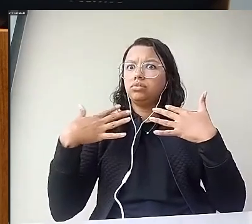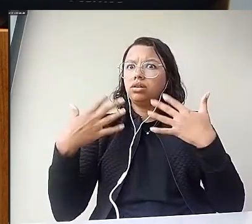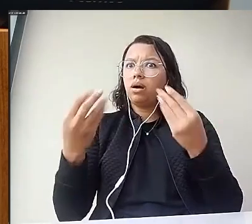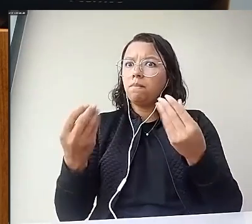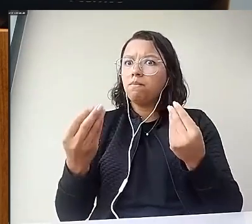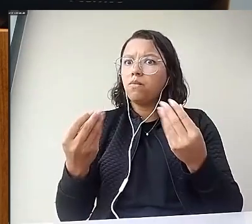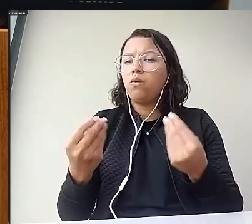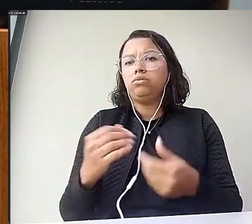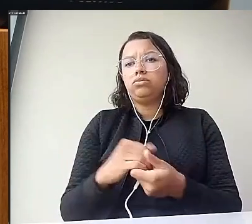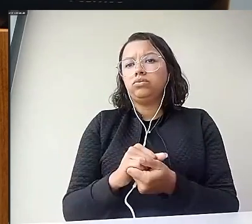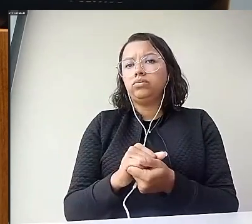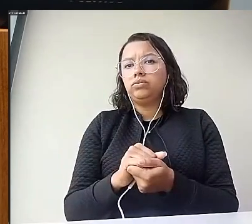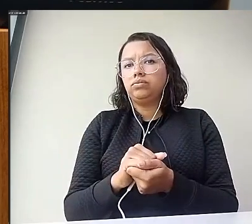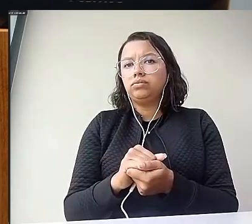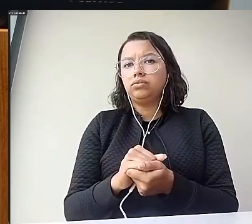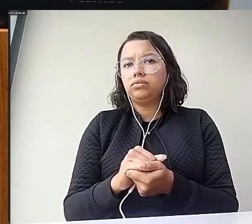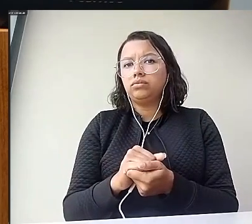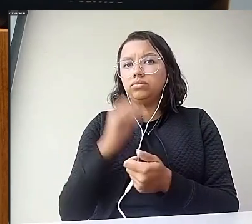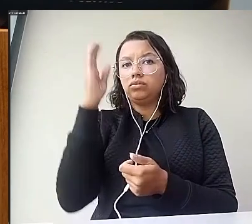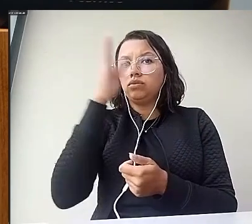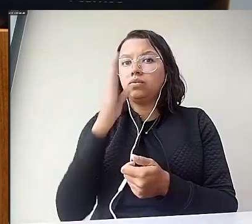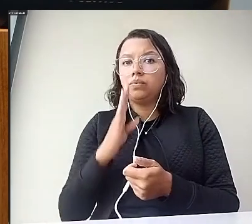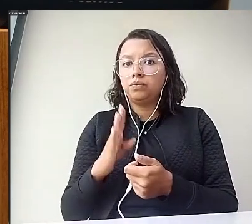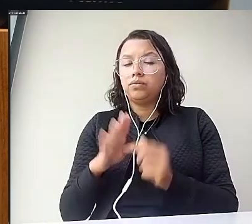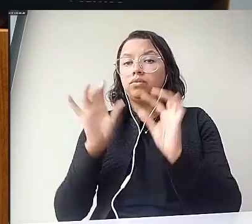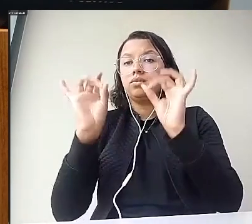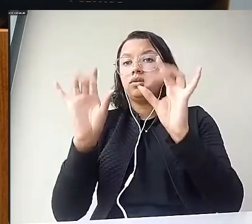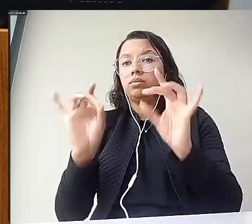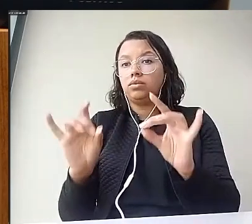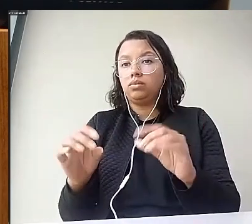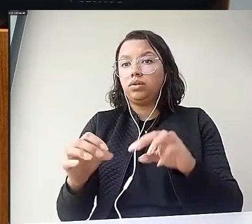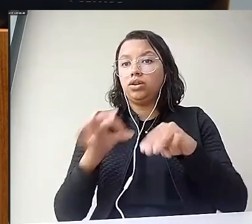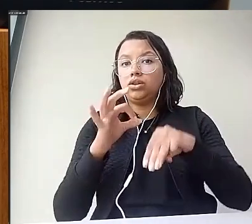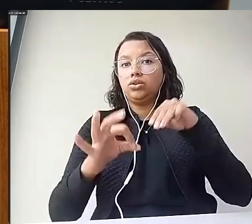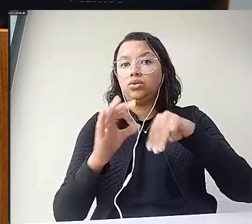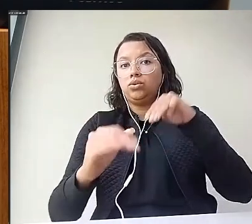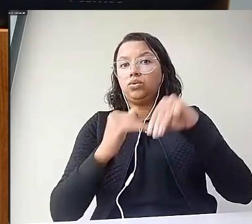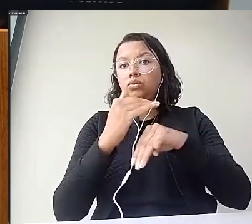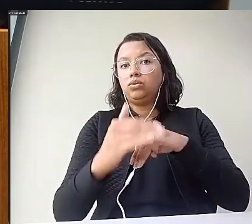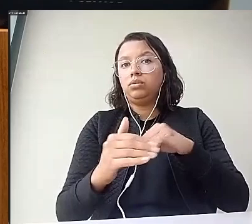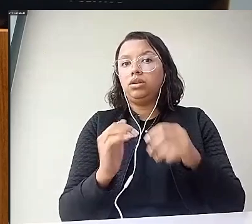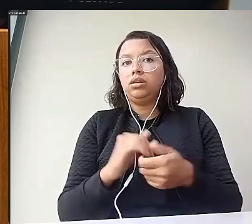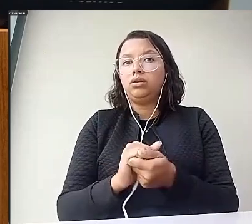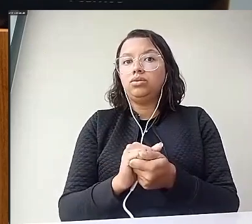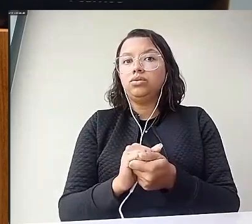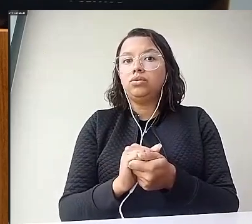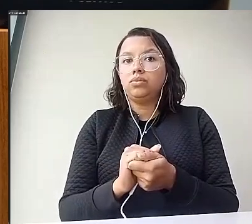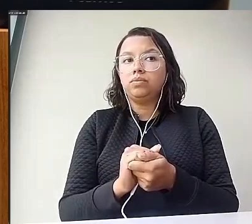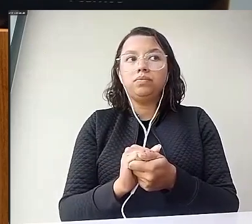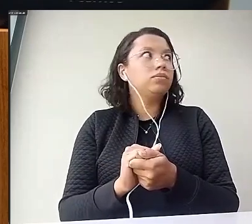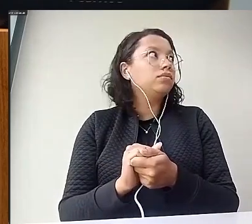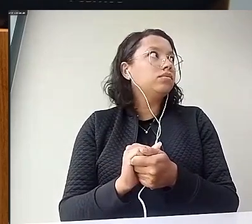gente. O Brasil, especialmente um ministro, cito o nome porque vi nisso uma virtude,